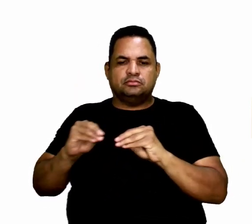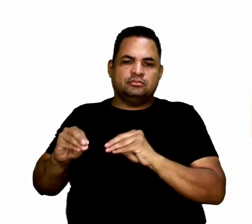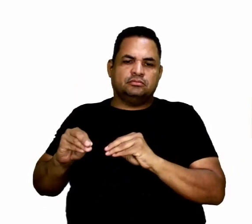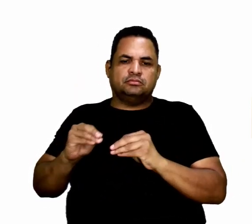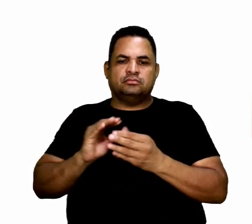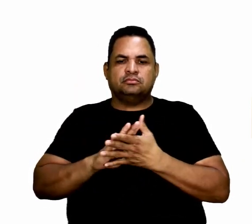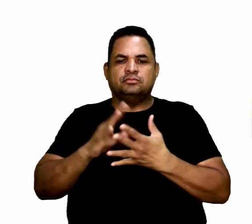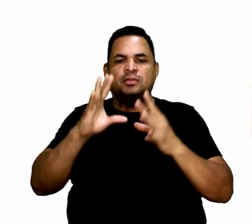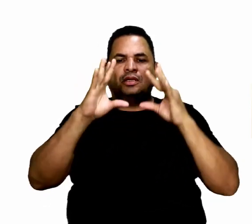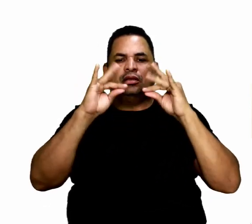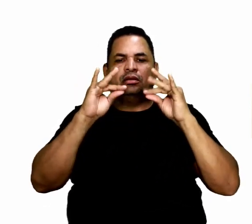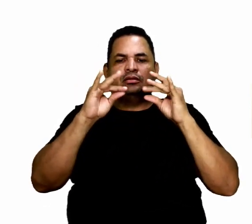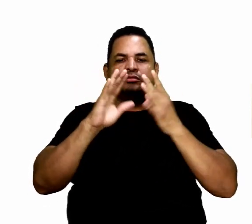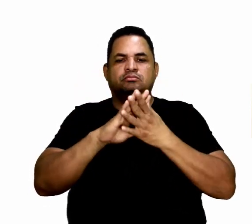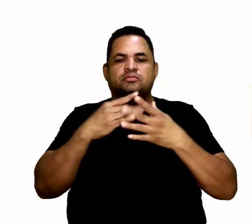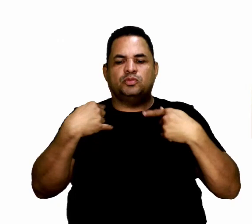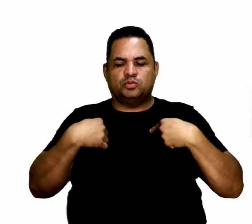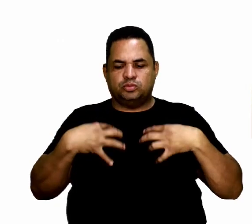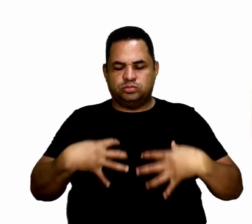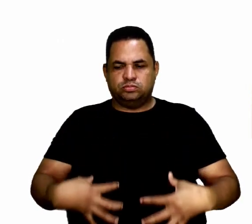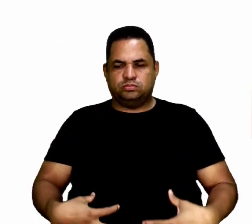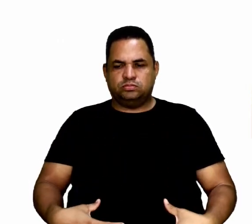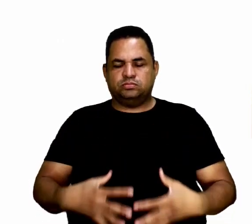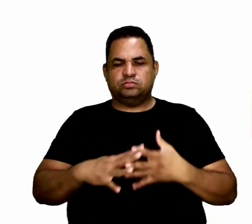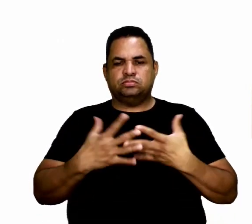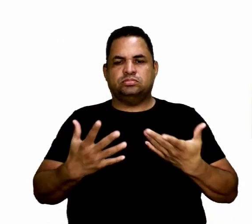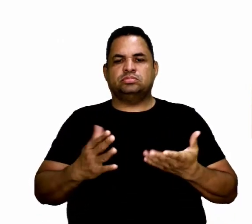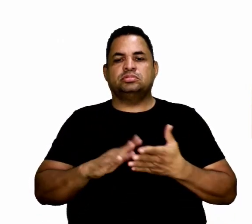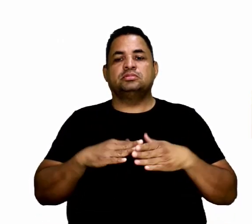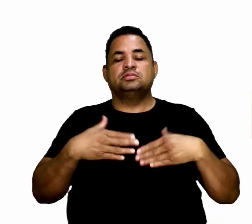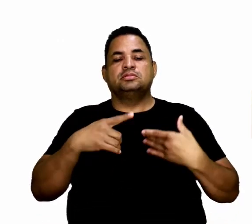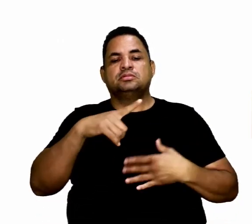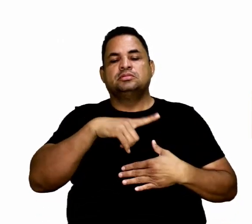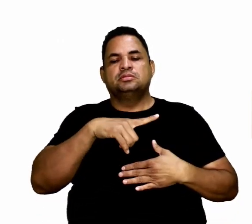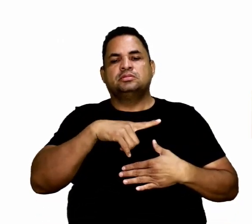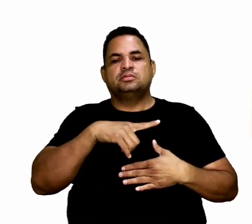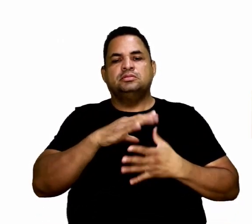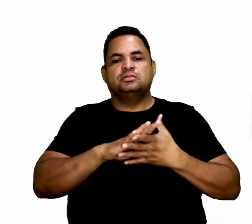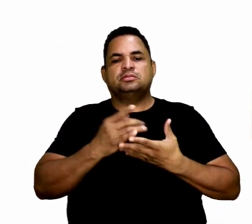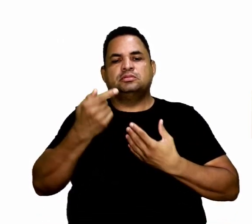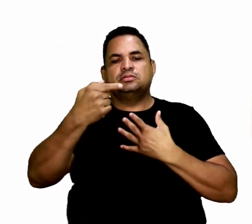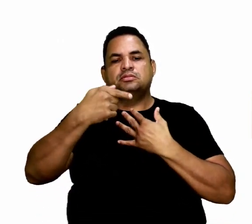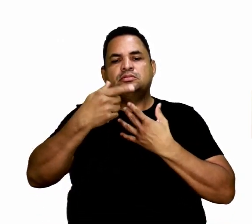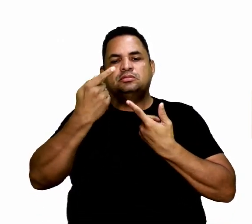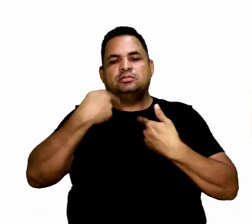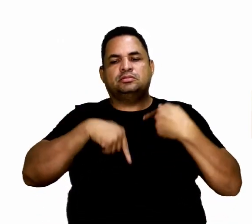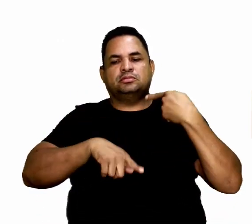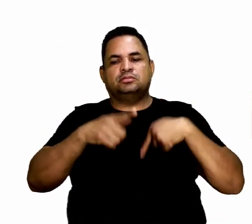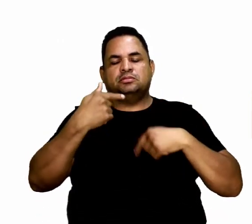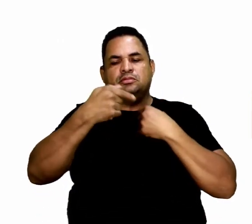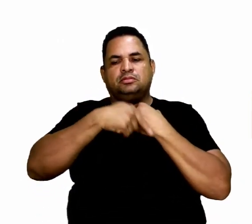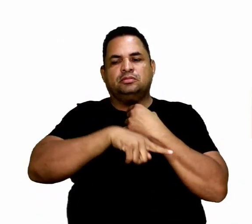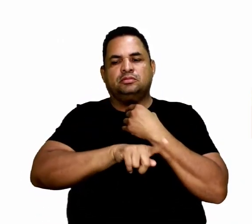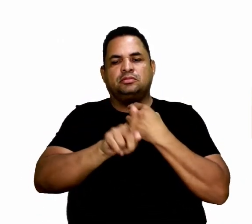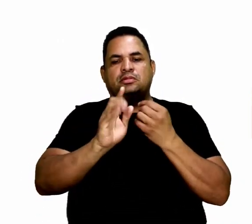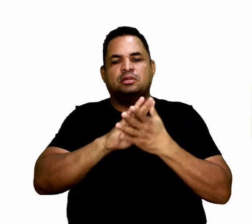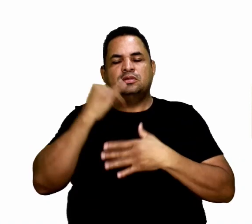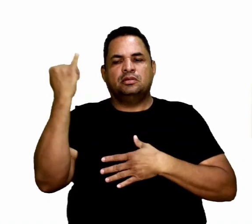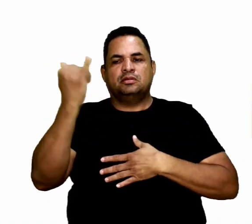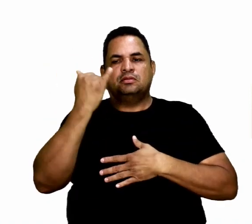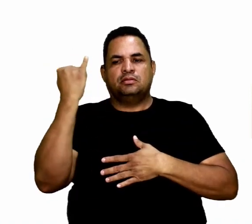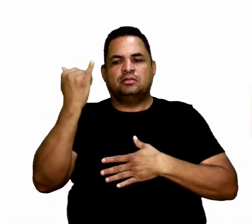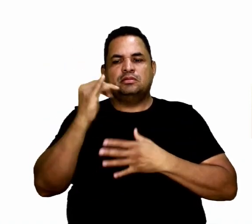esse líquido por todo o nosso organismo, e uma vez que ele tem a ver com o sistema imunitário, é muito importante que